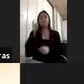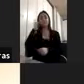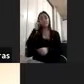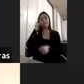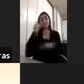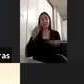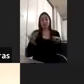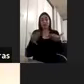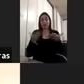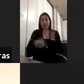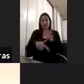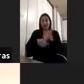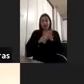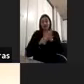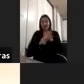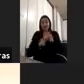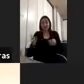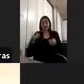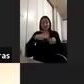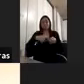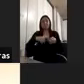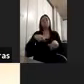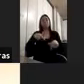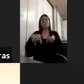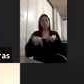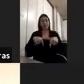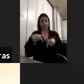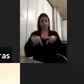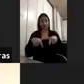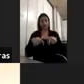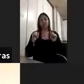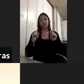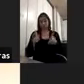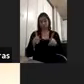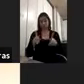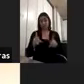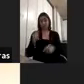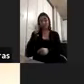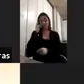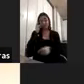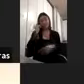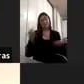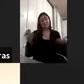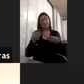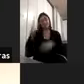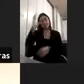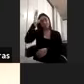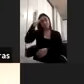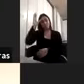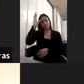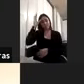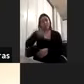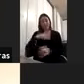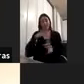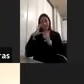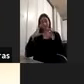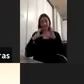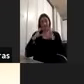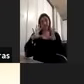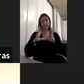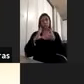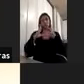da fábrica e enfraquecer a greve. A greve é por todos, principalmente pela manutenção dos empregos e a recontratação